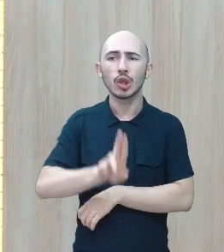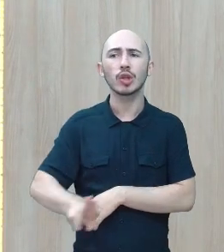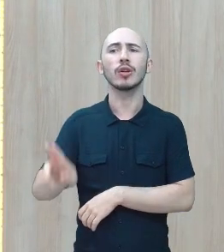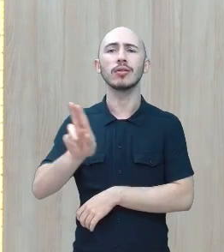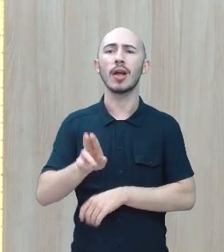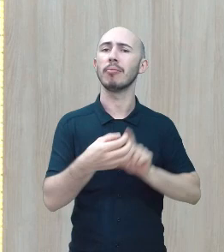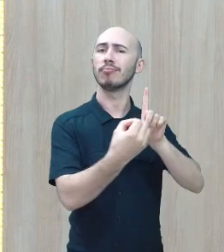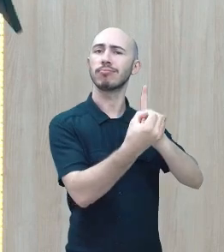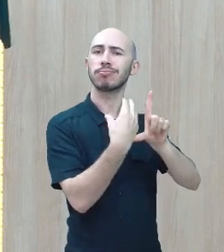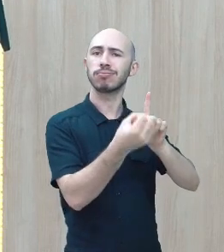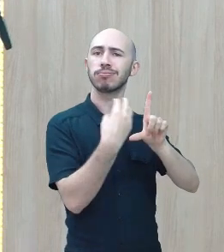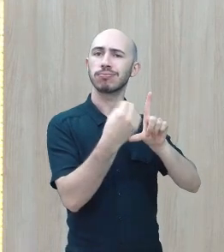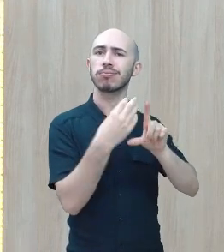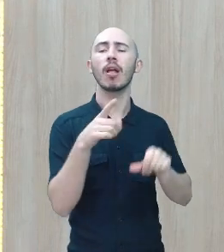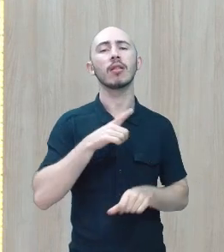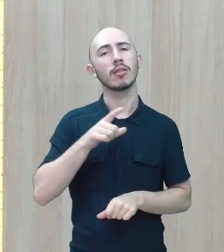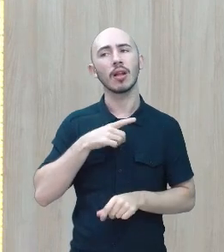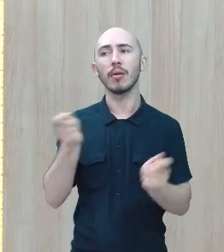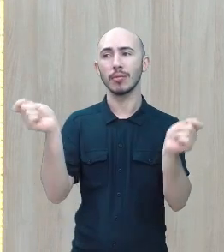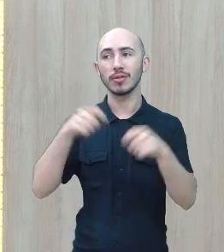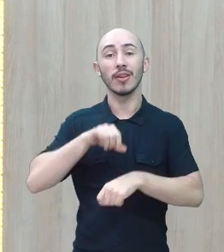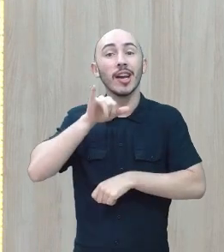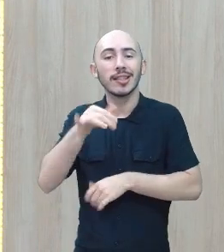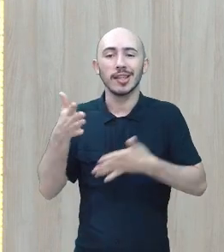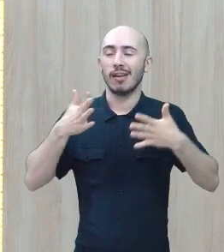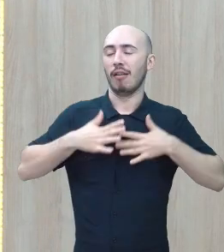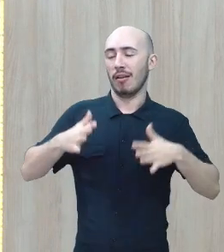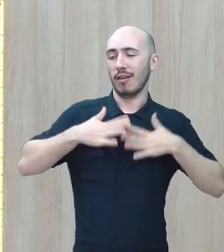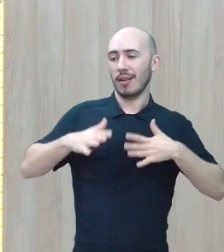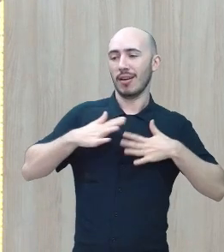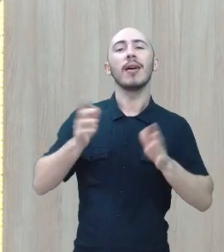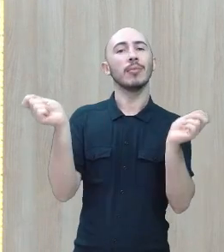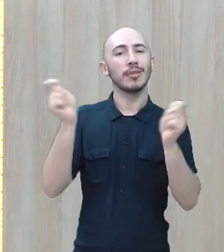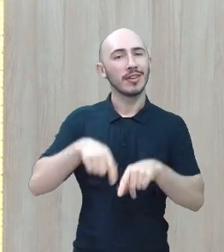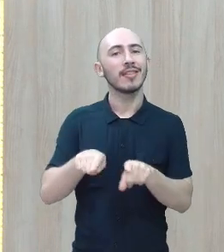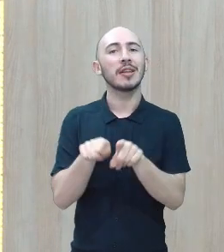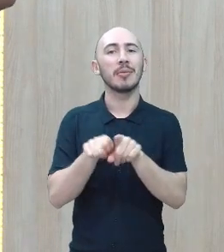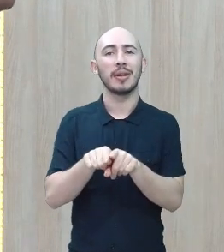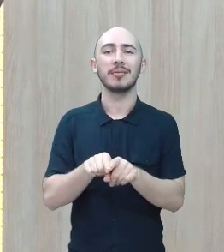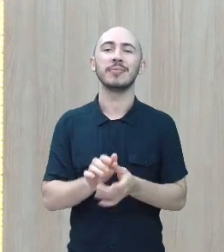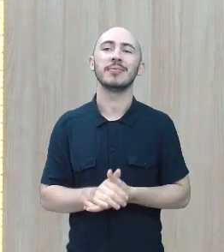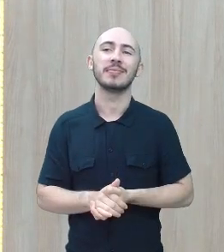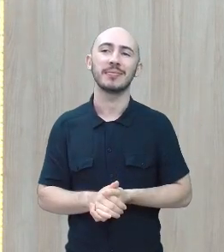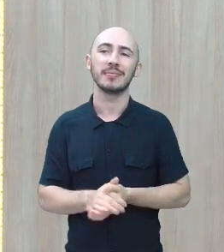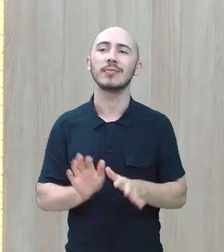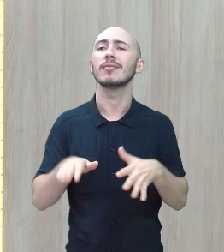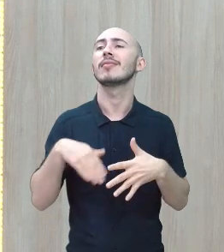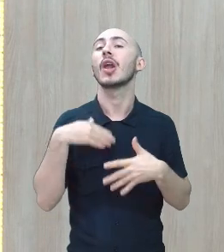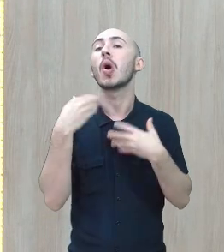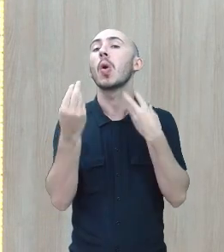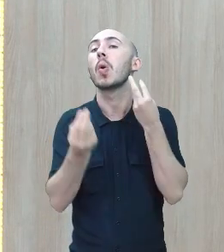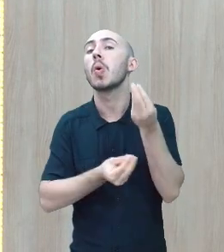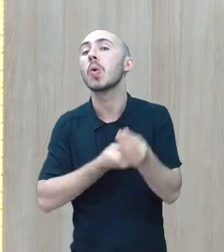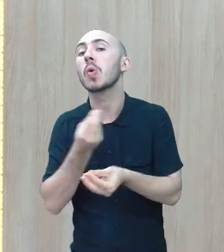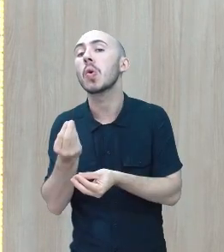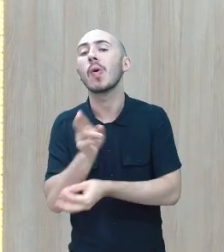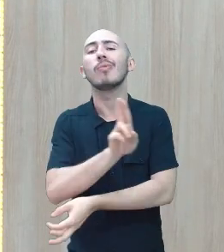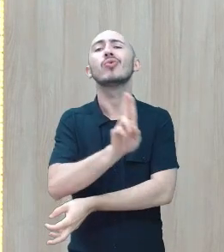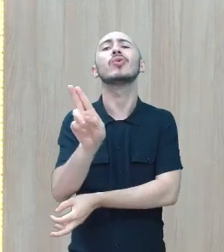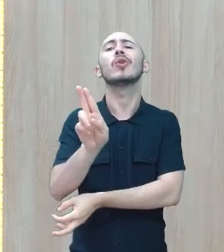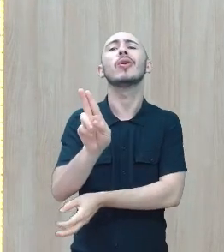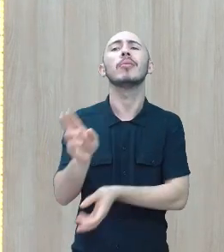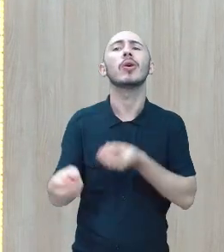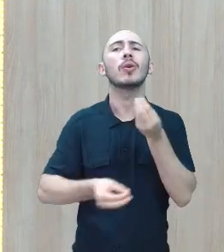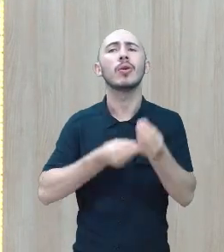plataformas digitais para me acalmar, caso eu tenha tido um dia bem estressante, tá certo? E como é que se chamam